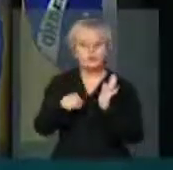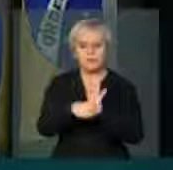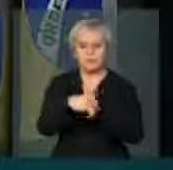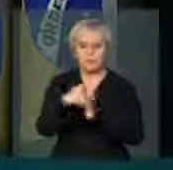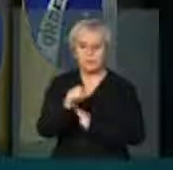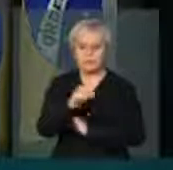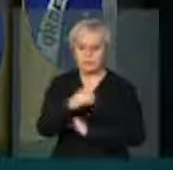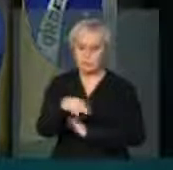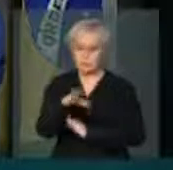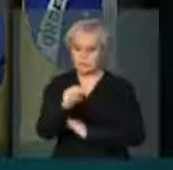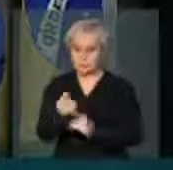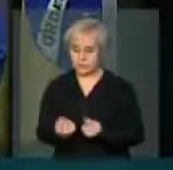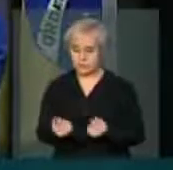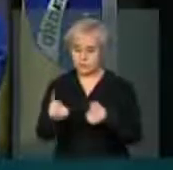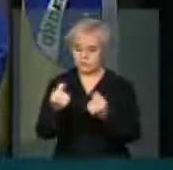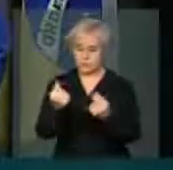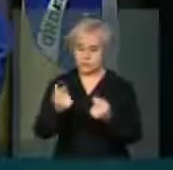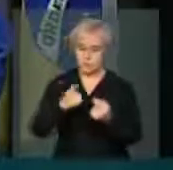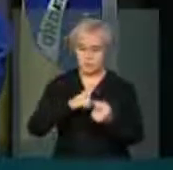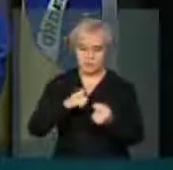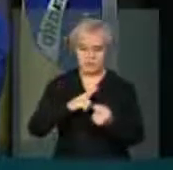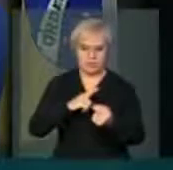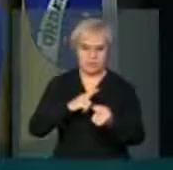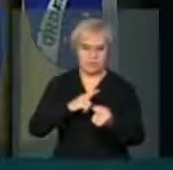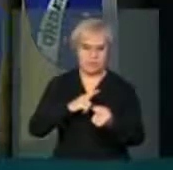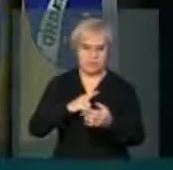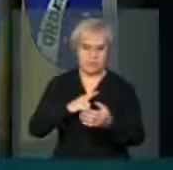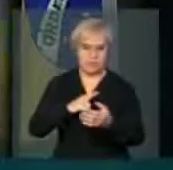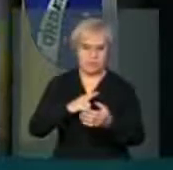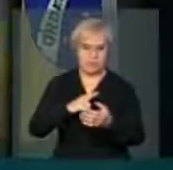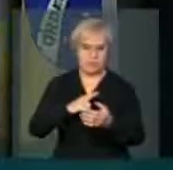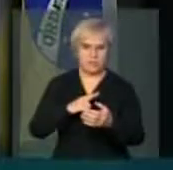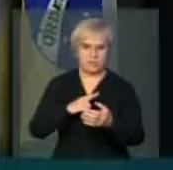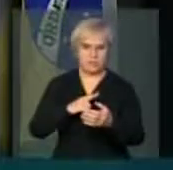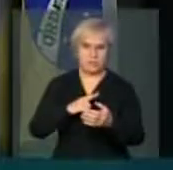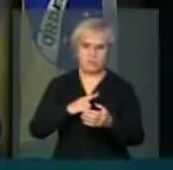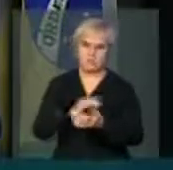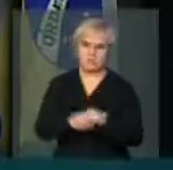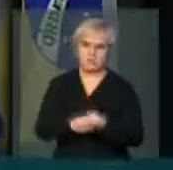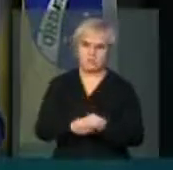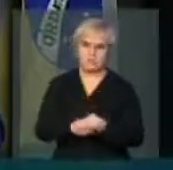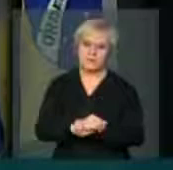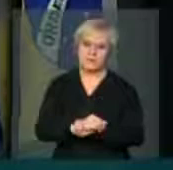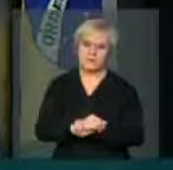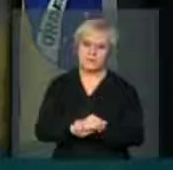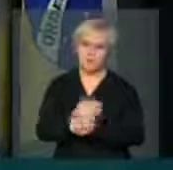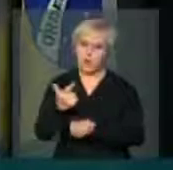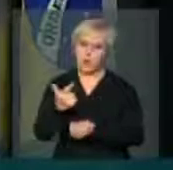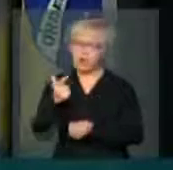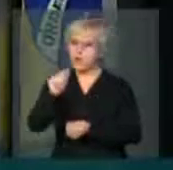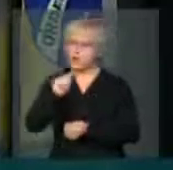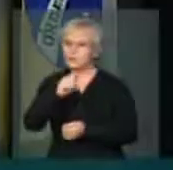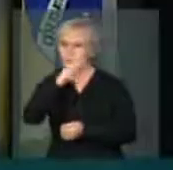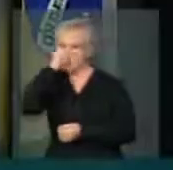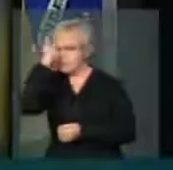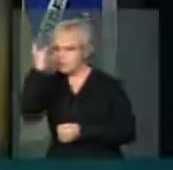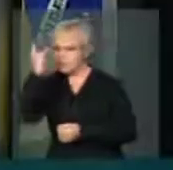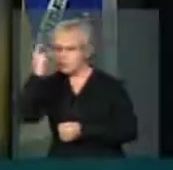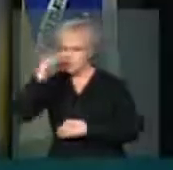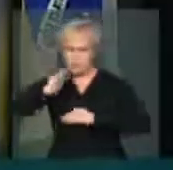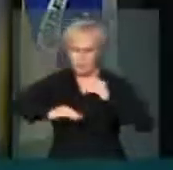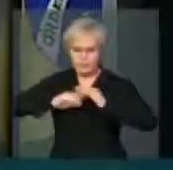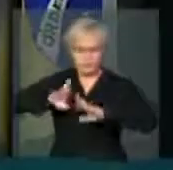sido ocupado por gente alheia à área da comunicação, como jornalistas ou publicitários.